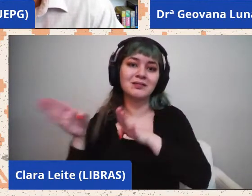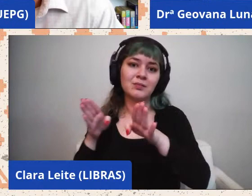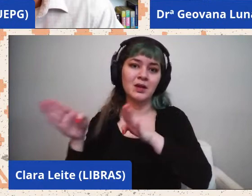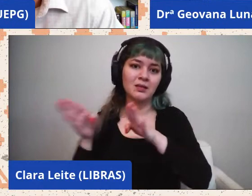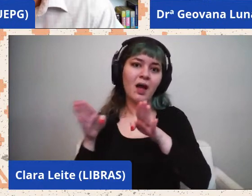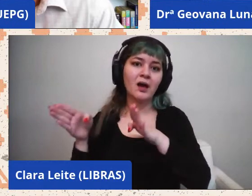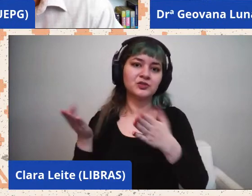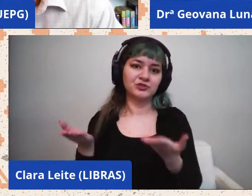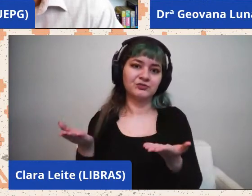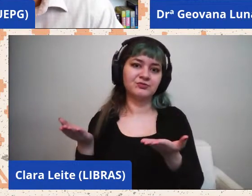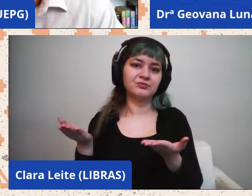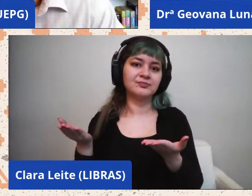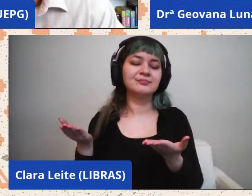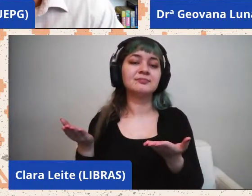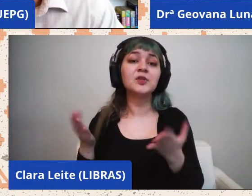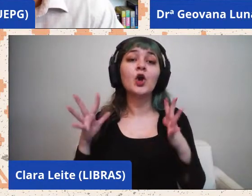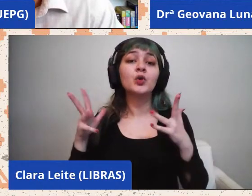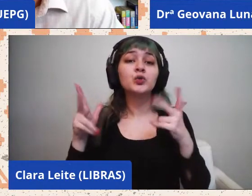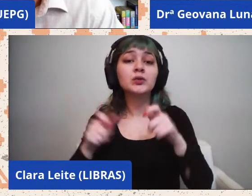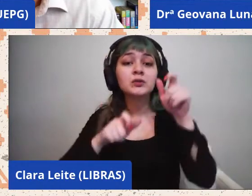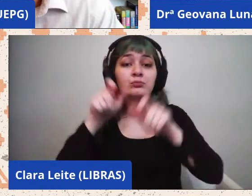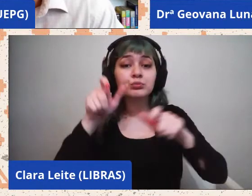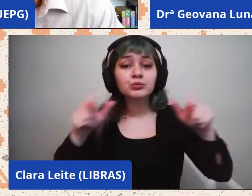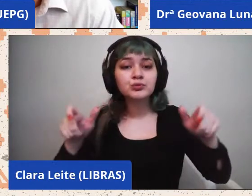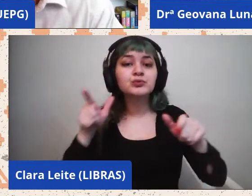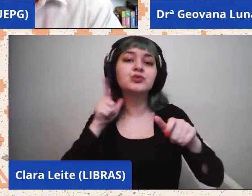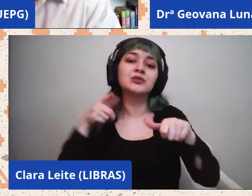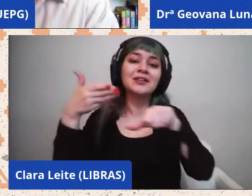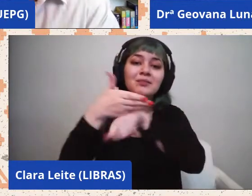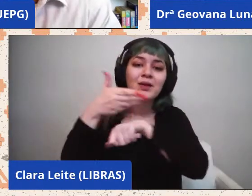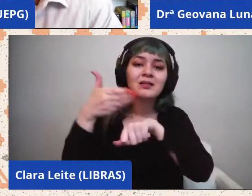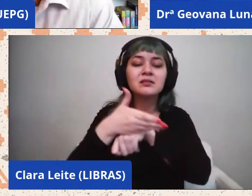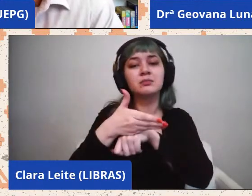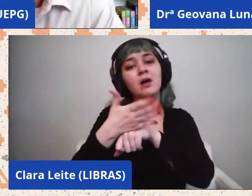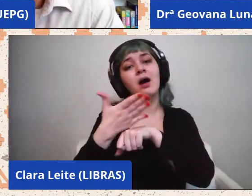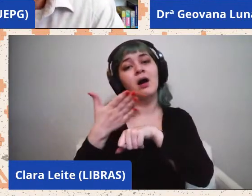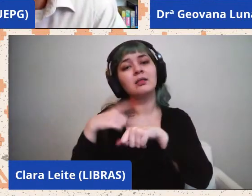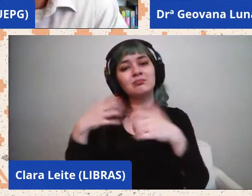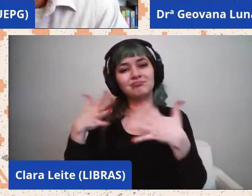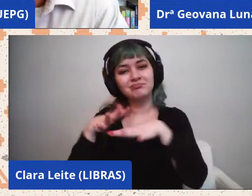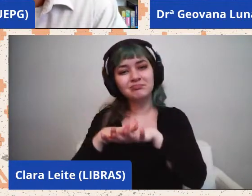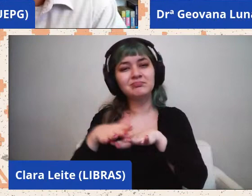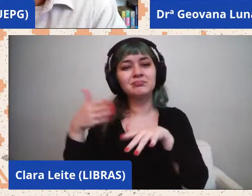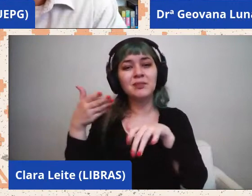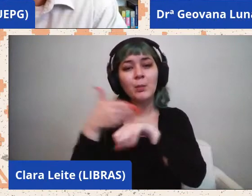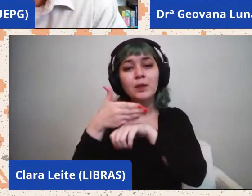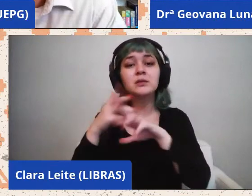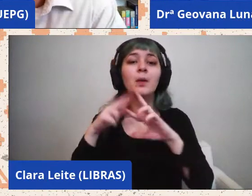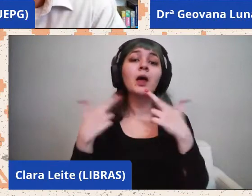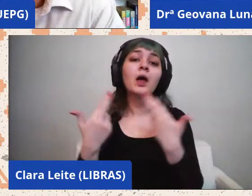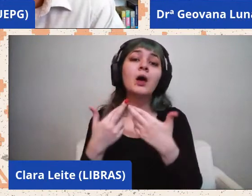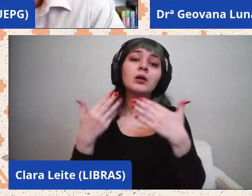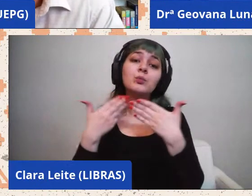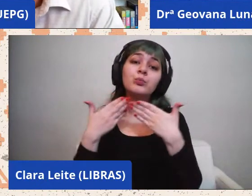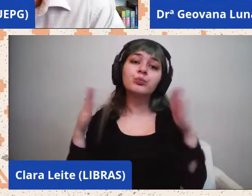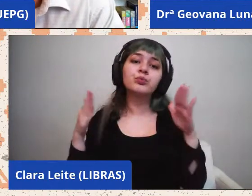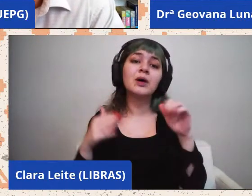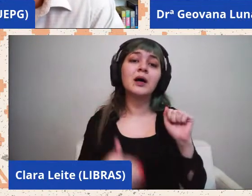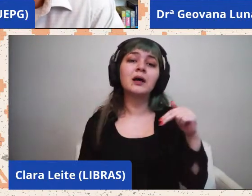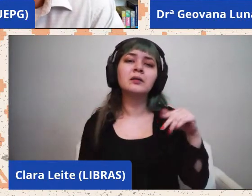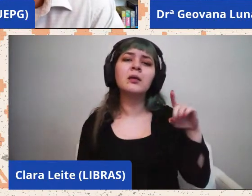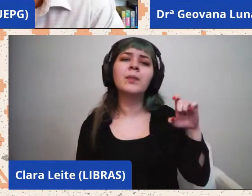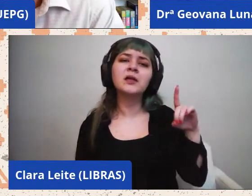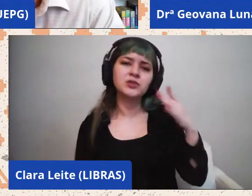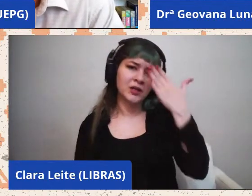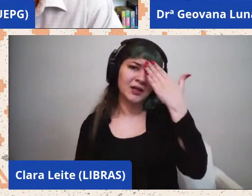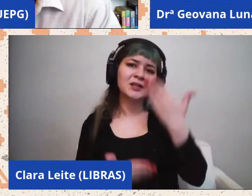fosse acessível, que todas as pessoas pudessem participar das reuniões. Eu acho que isso na ANPEd já melhorou